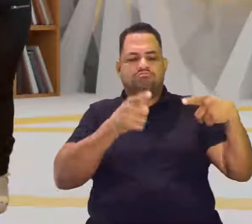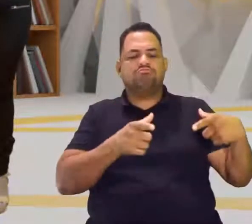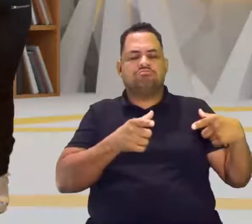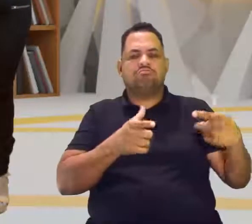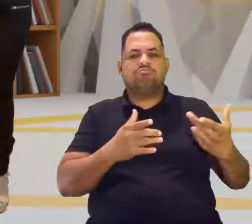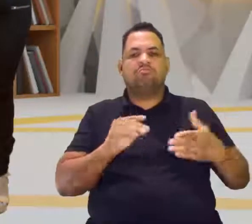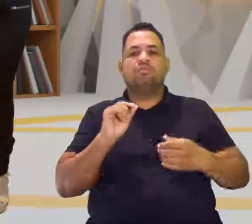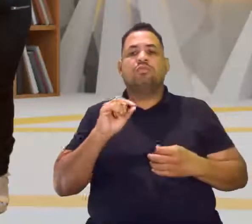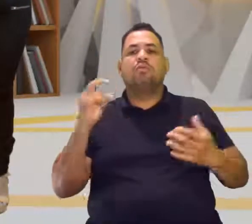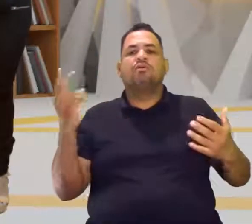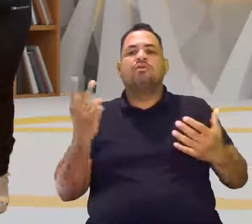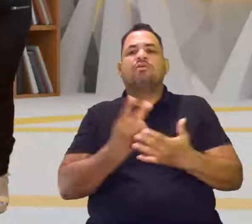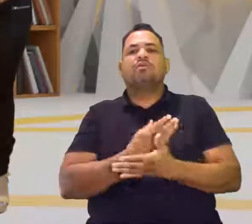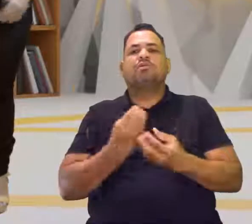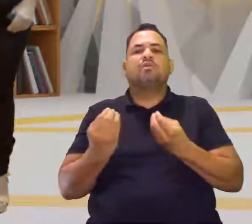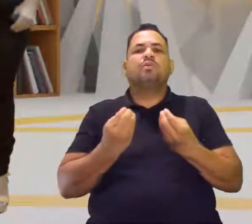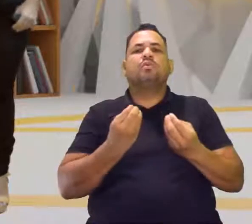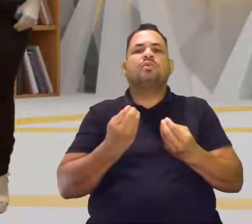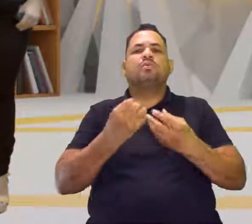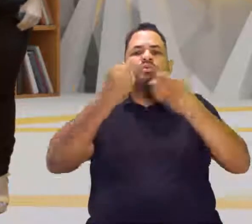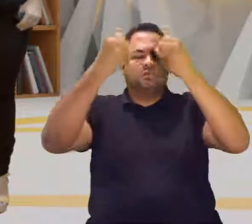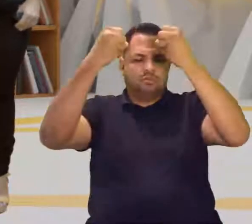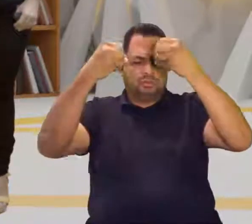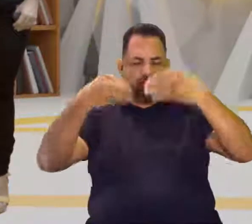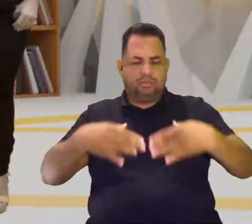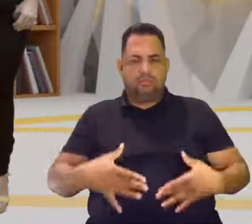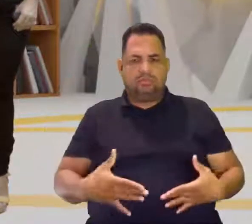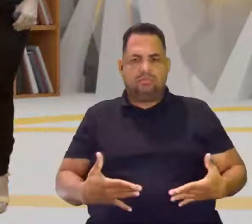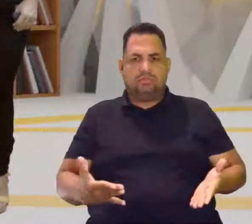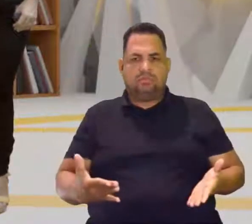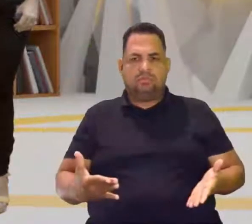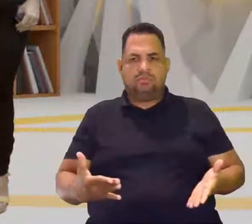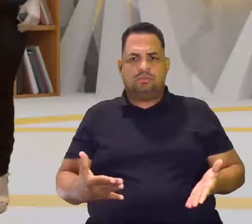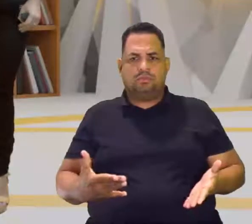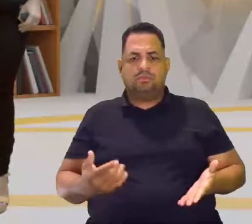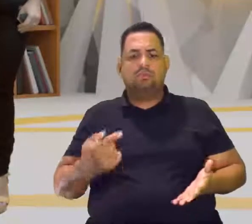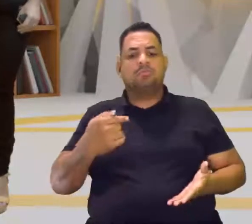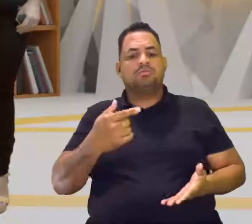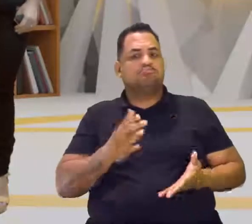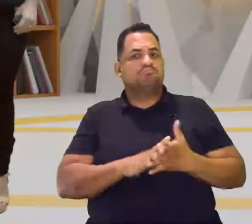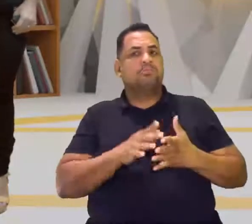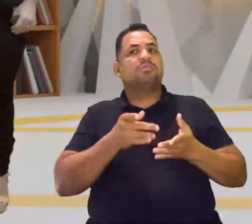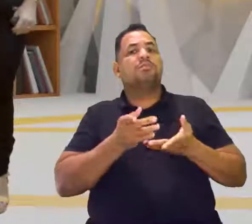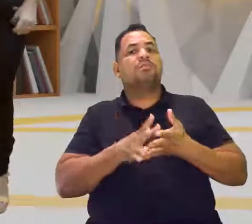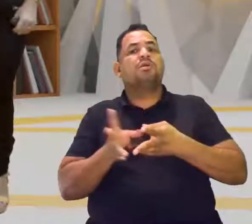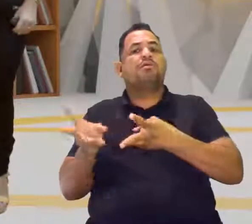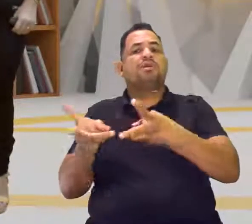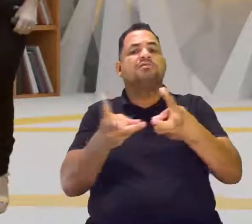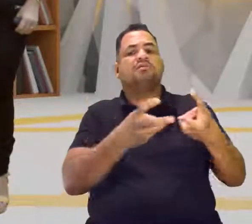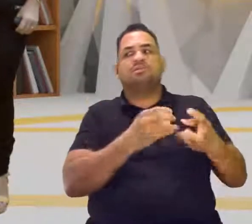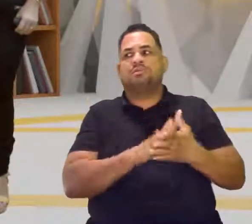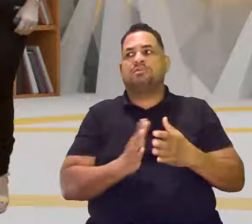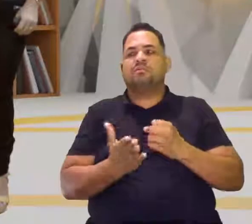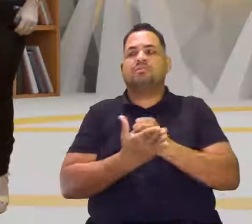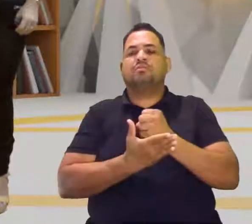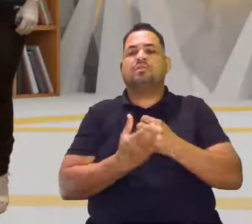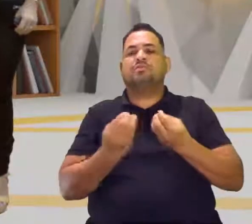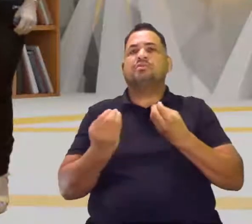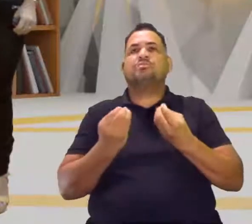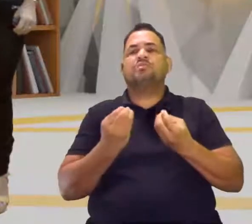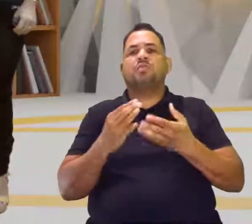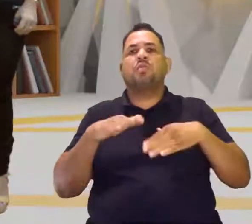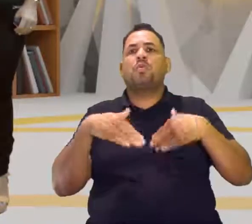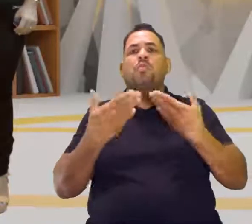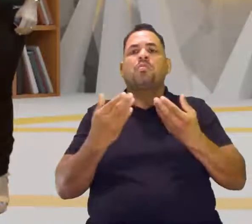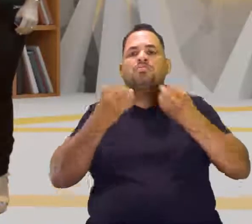e o que que aconteceu como é que eu vou justificar e eu explorar o outro era baseado em que